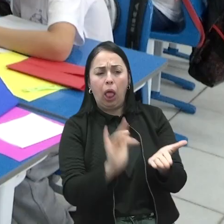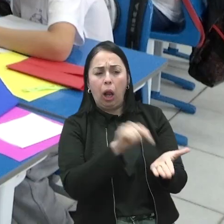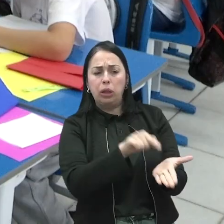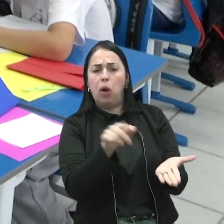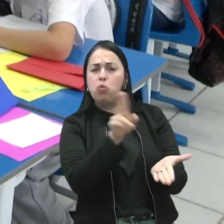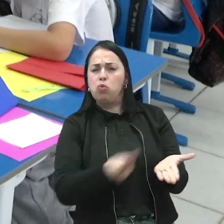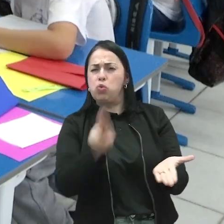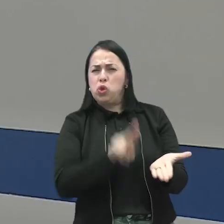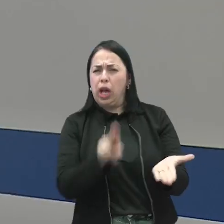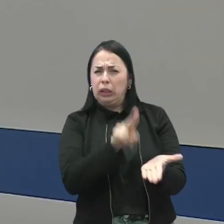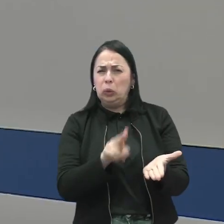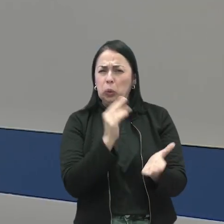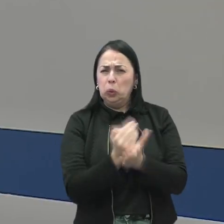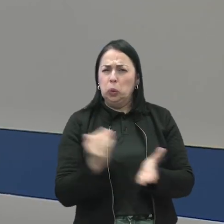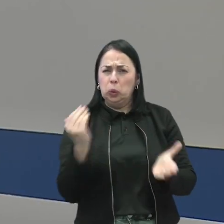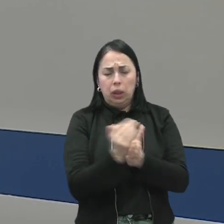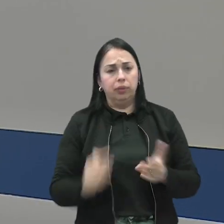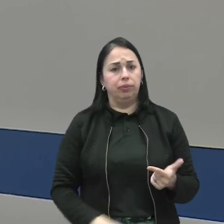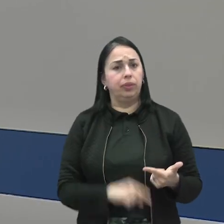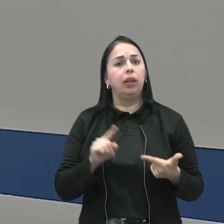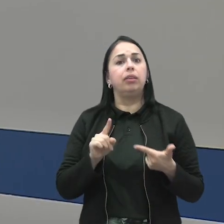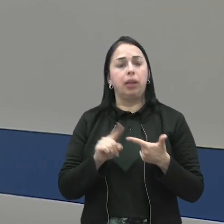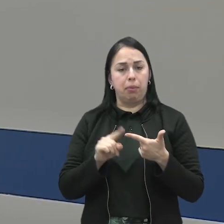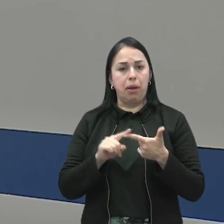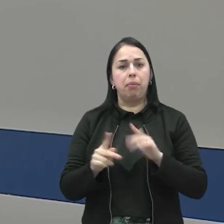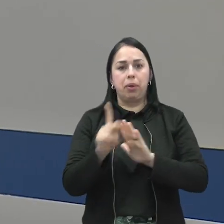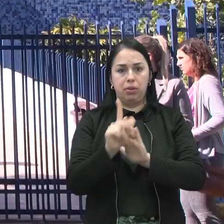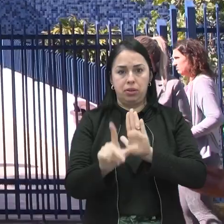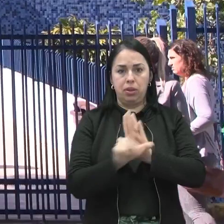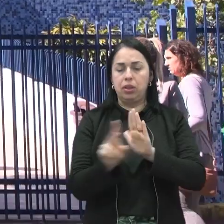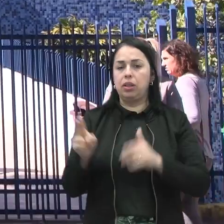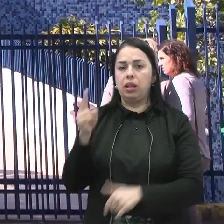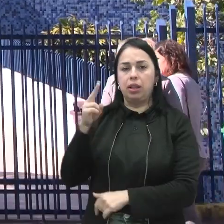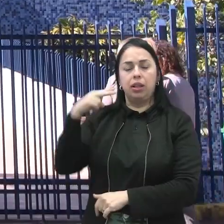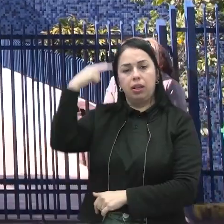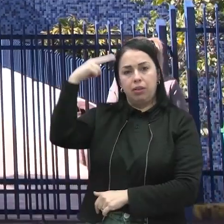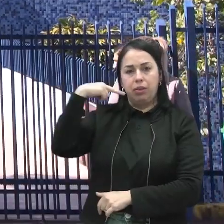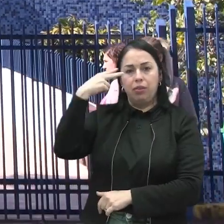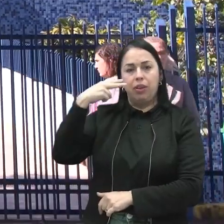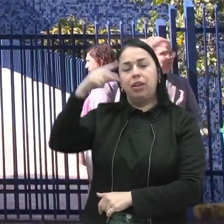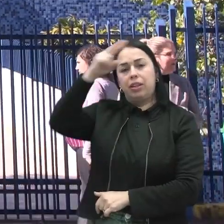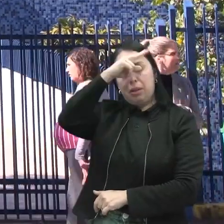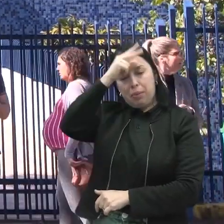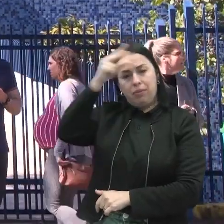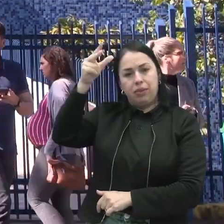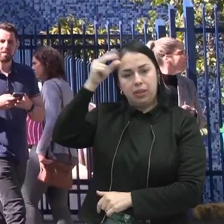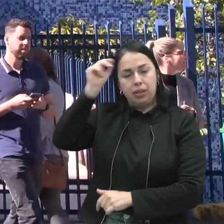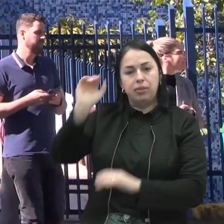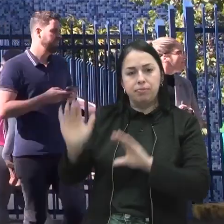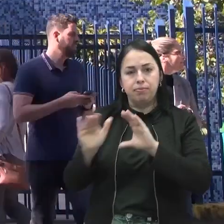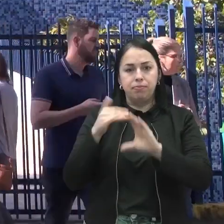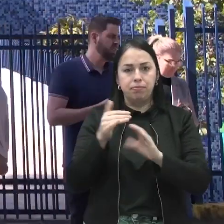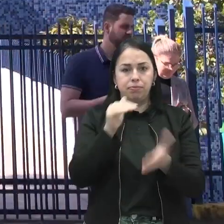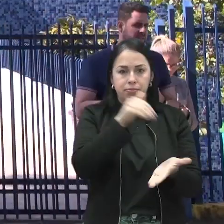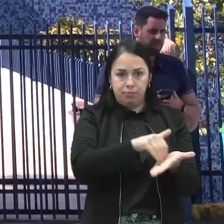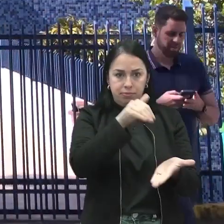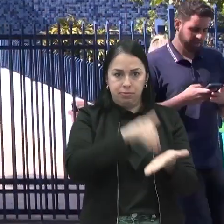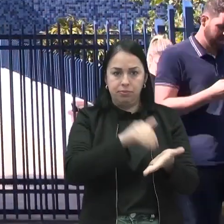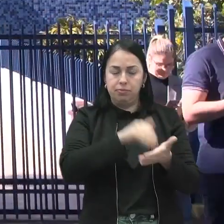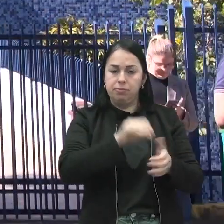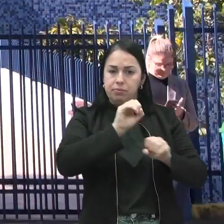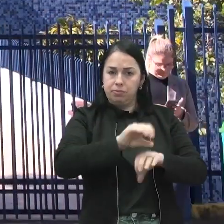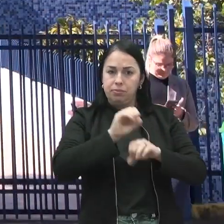da tecnologia. Também foi aprovado o projeto enviado pela Prefeitura que autoriza a Secretaria de Educação e